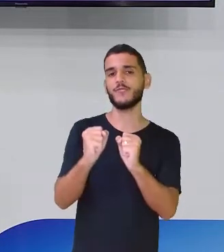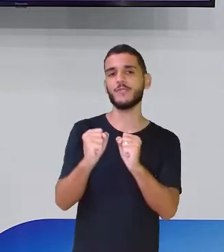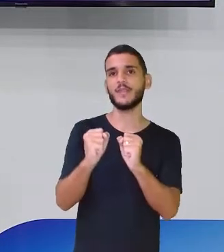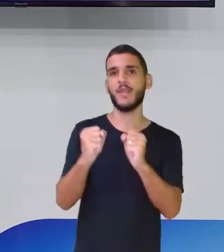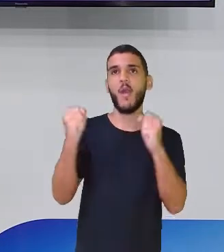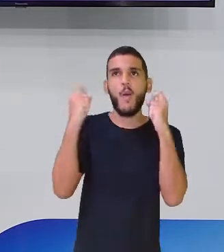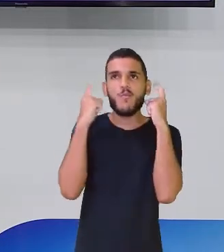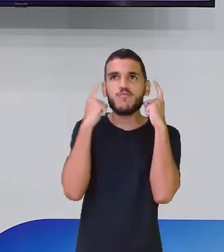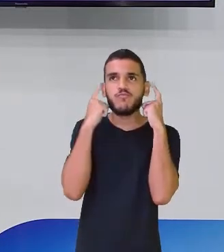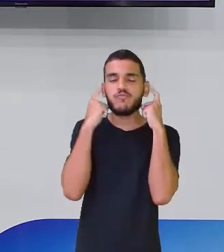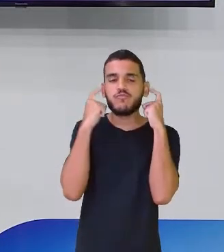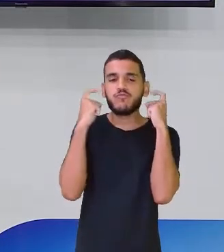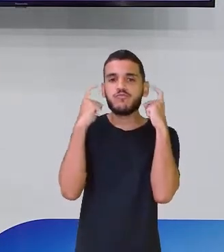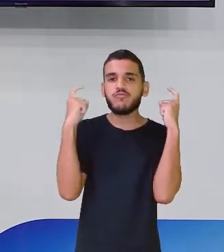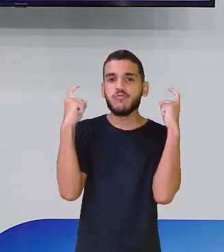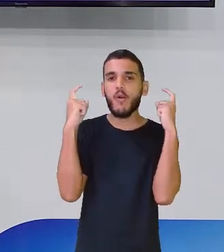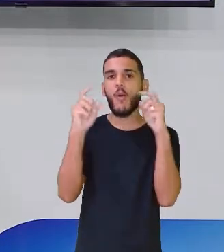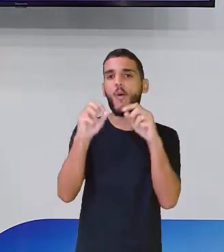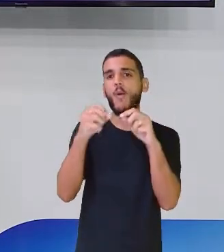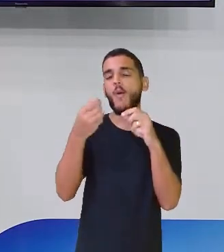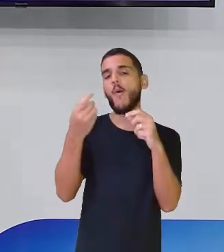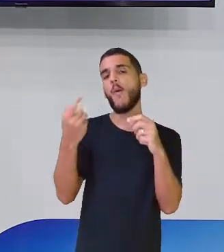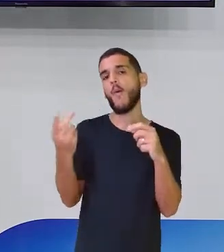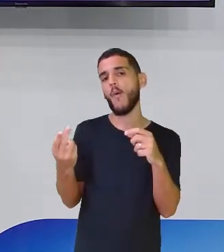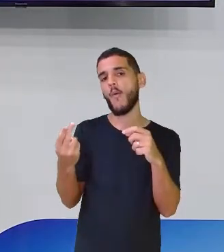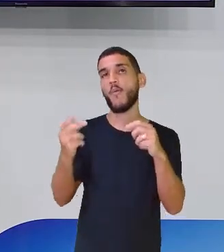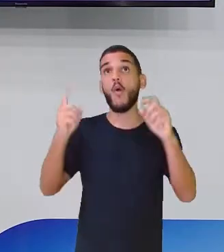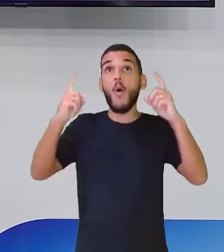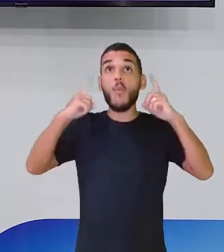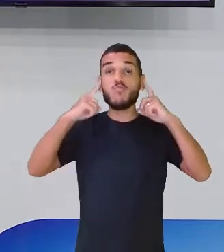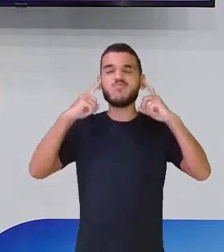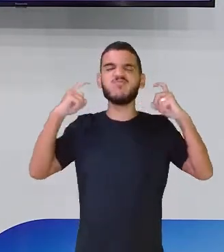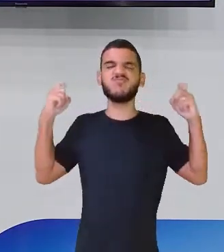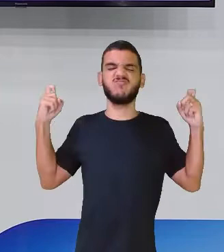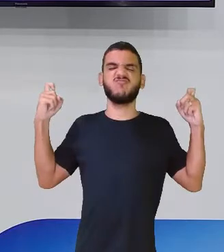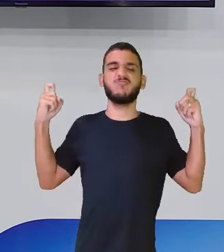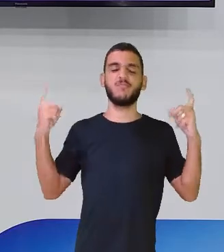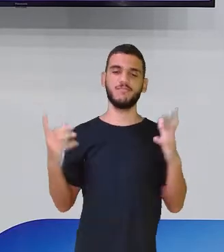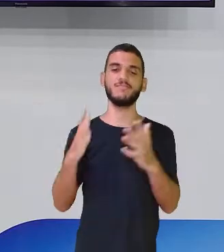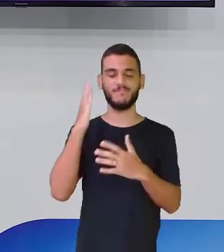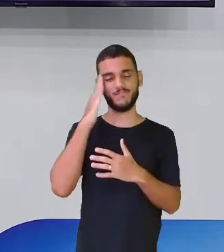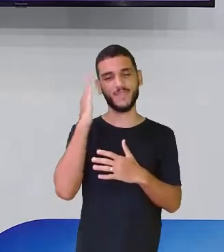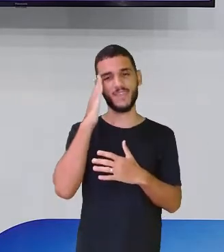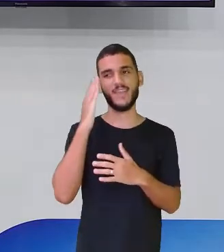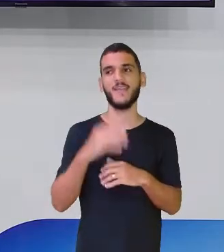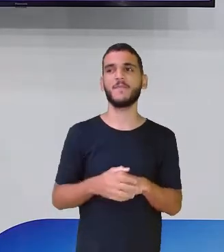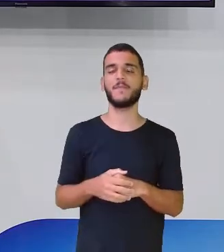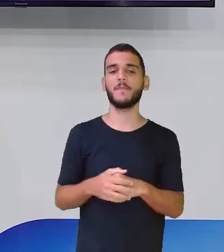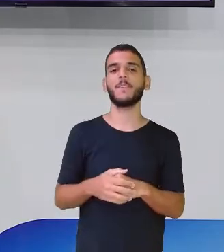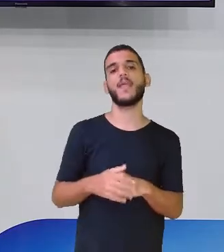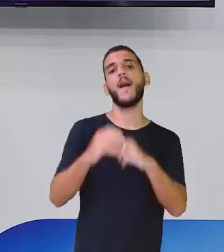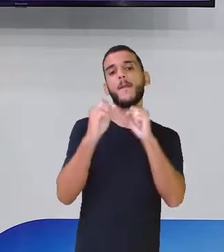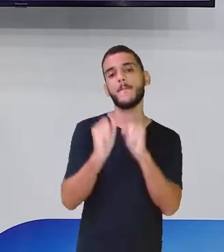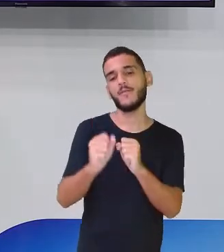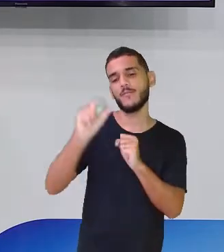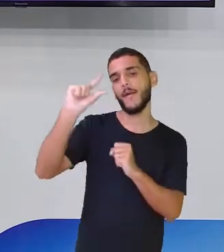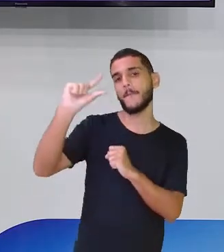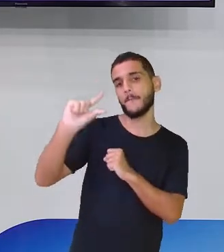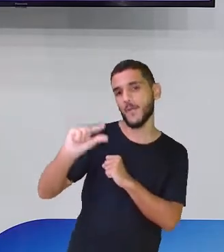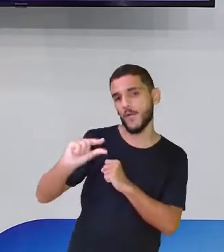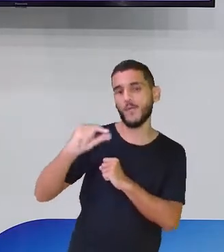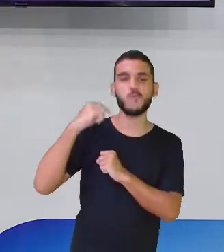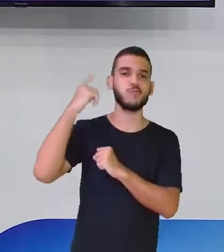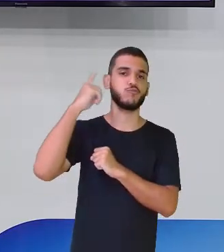rarefeita, digamos assim, com menos ruídos, menos sons, ou